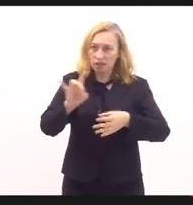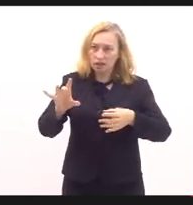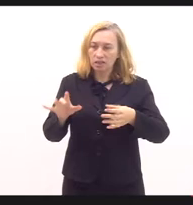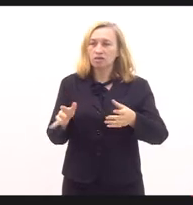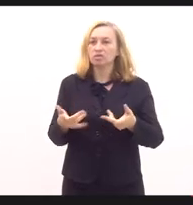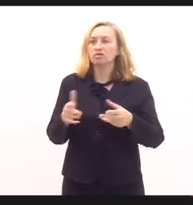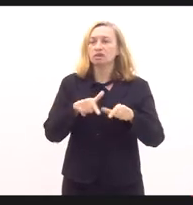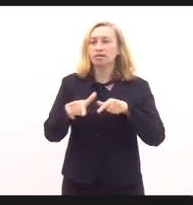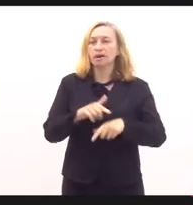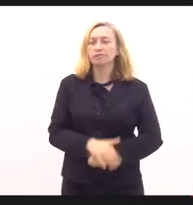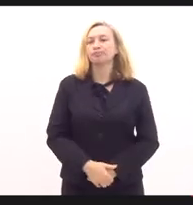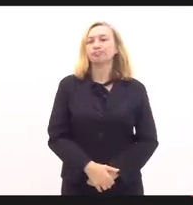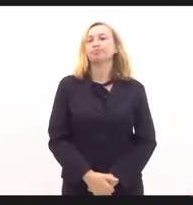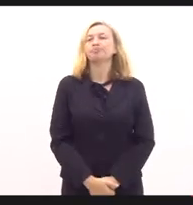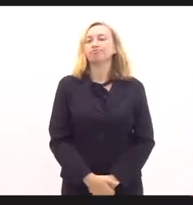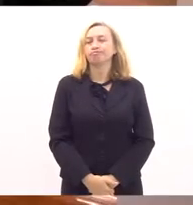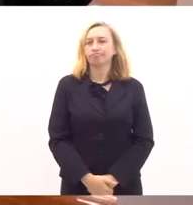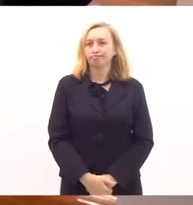técnicas.